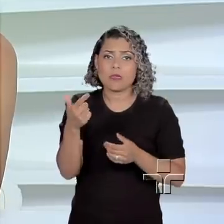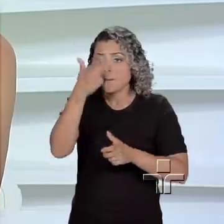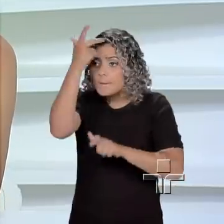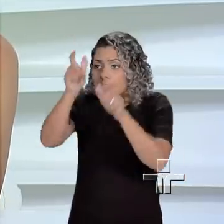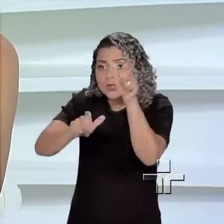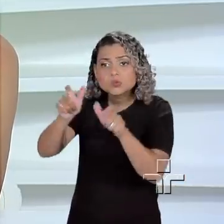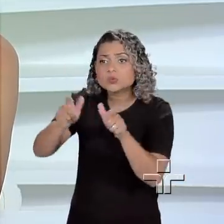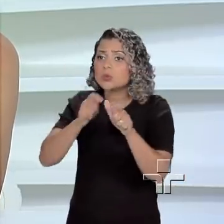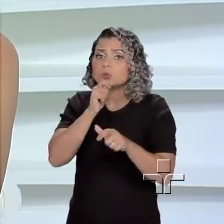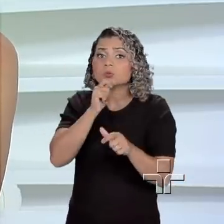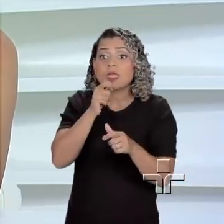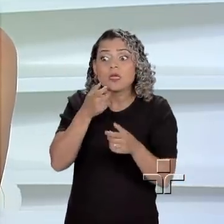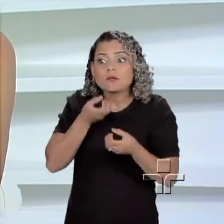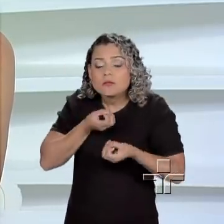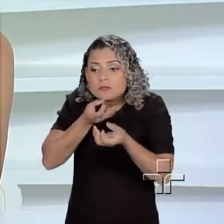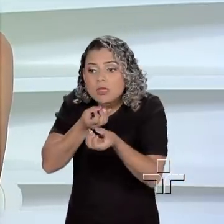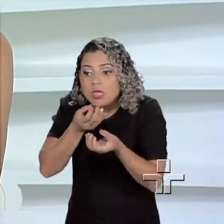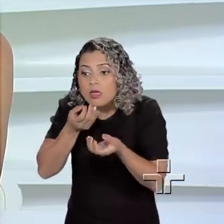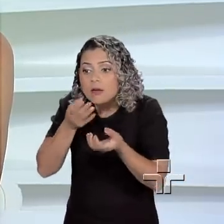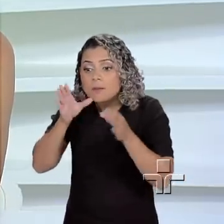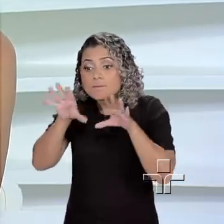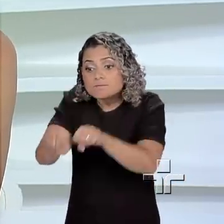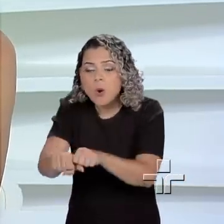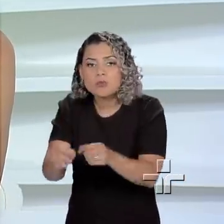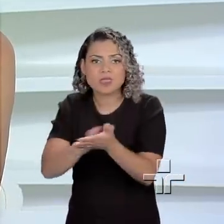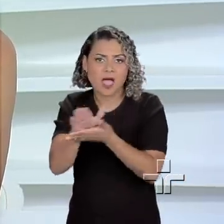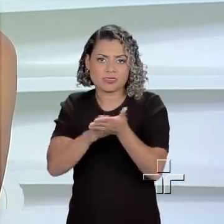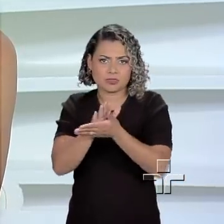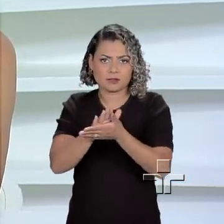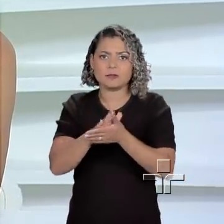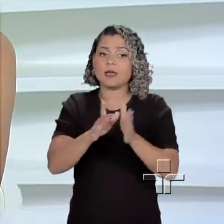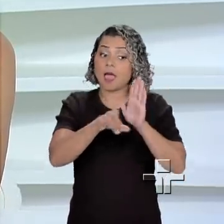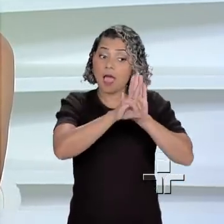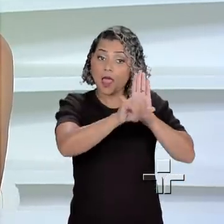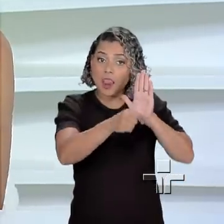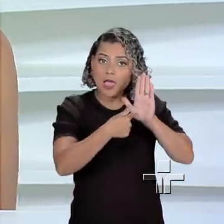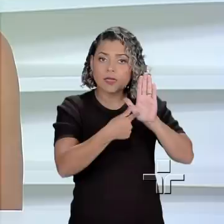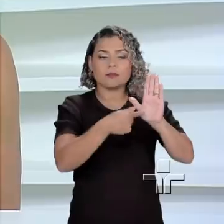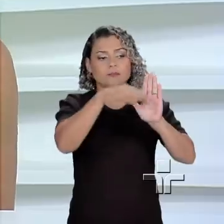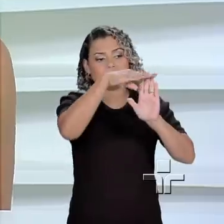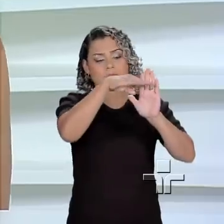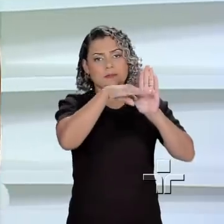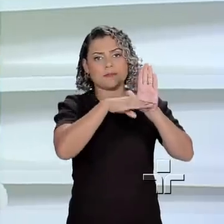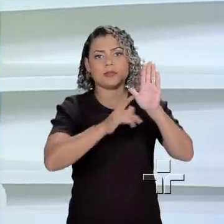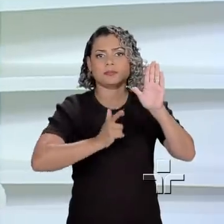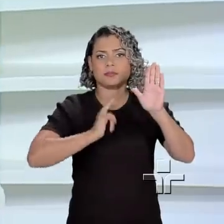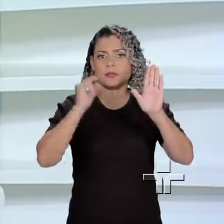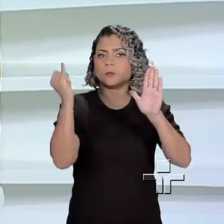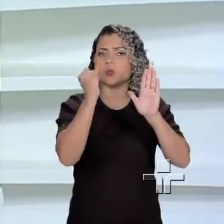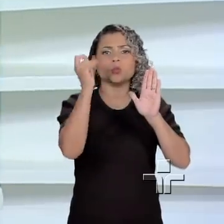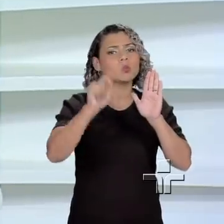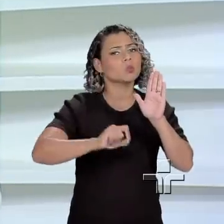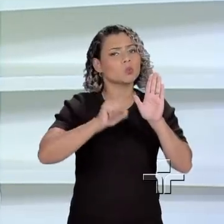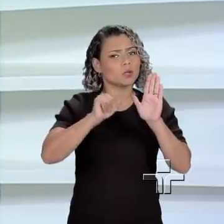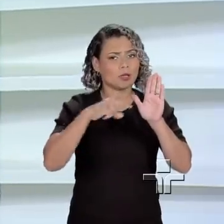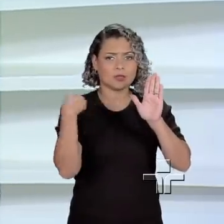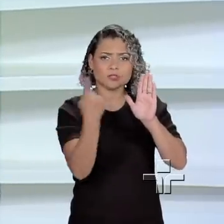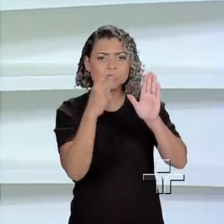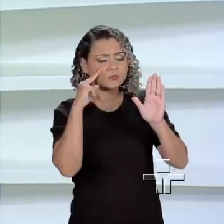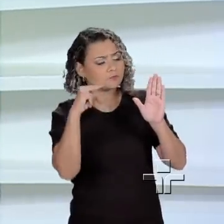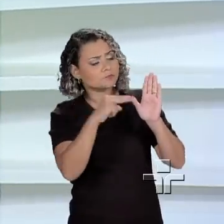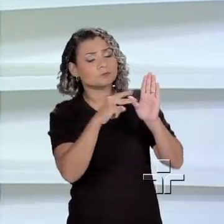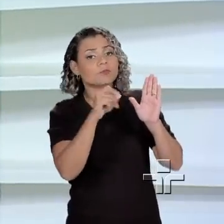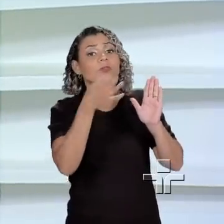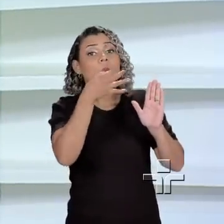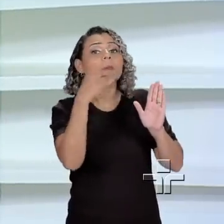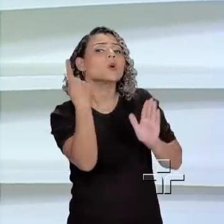têm essa capacidade? Em relação à regulamentação, tem algumas coisas importantes para a gente, e eu queria saber a